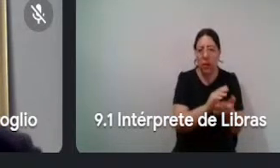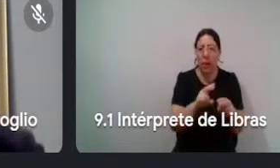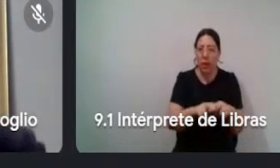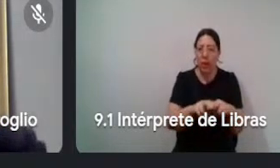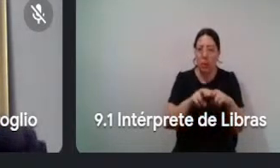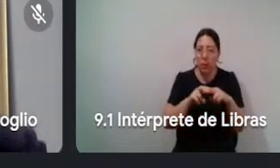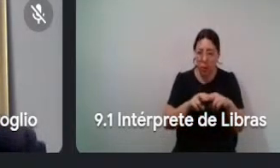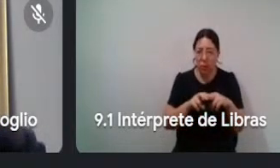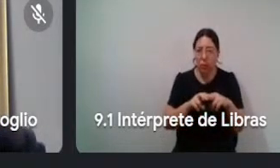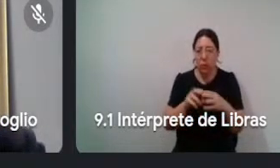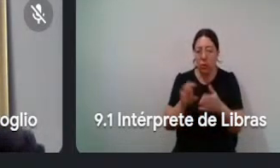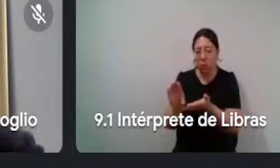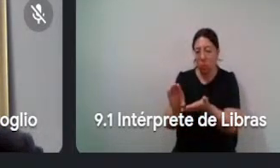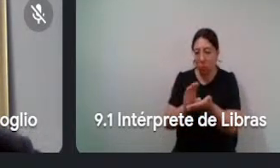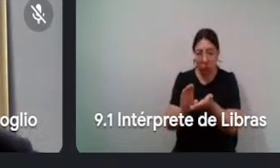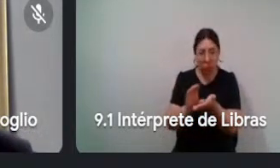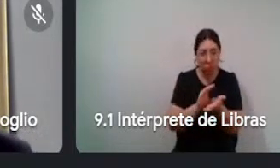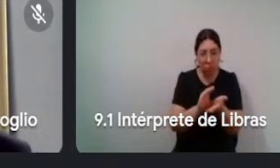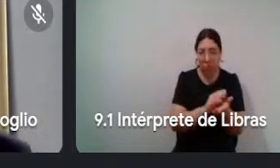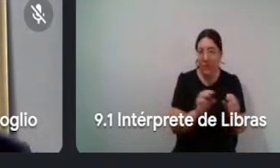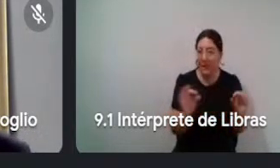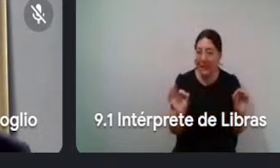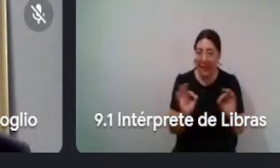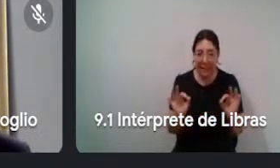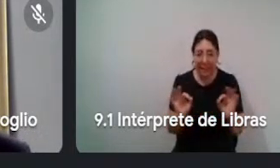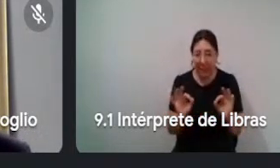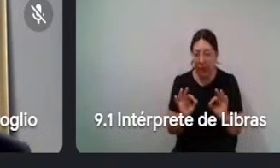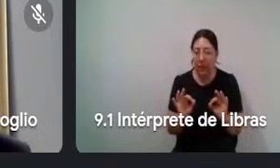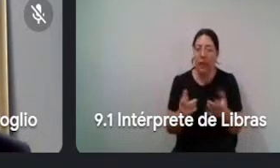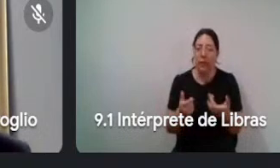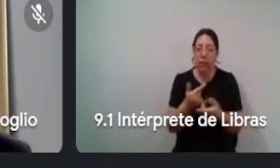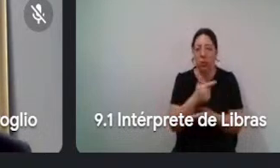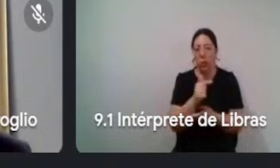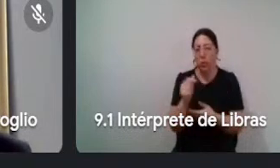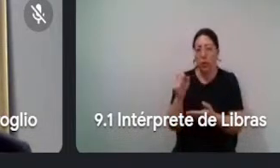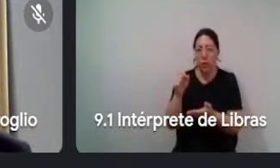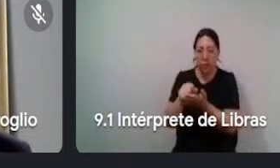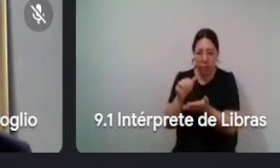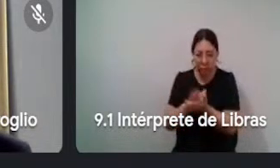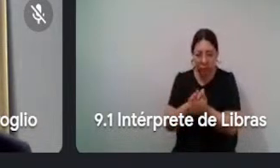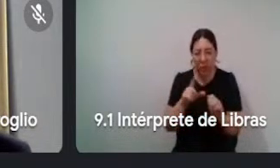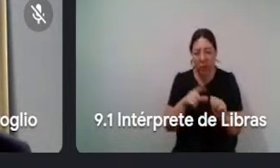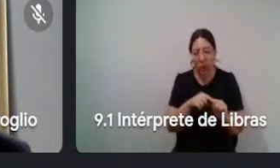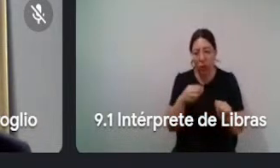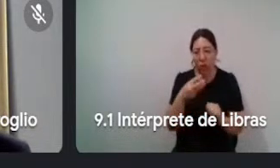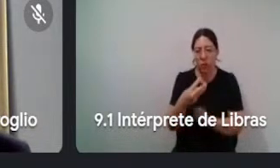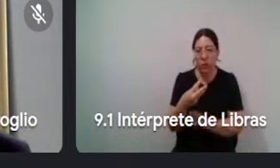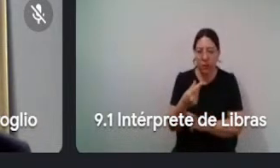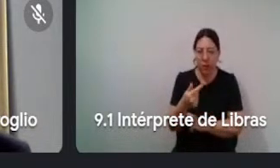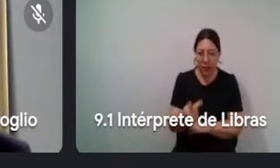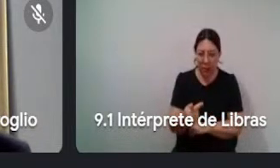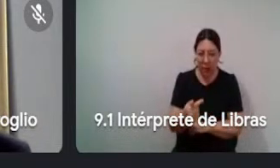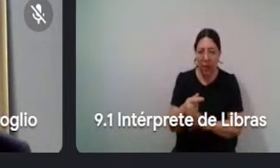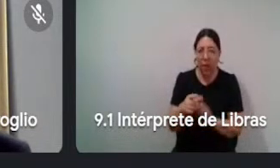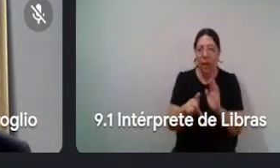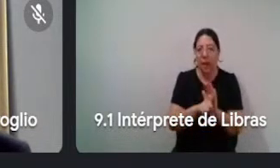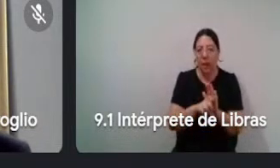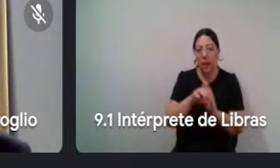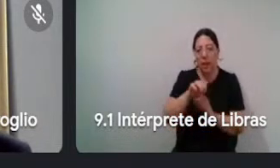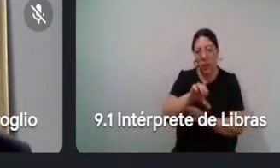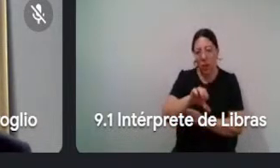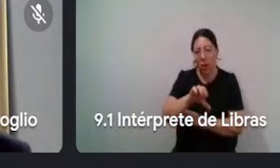sanção prevista no caput do artigo 37 da Lei 9.096 de